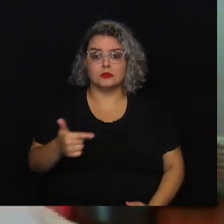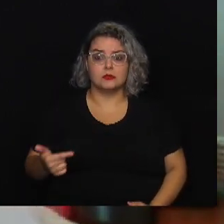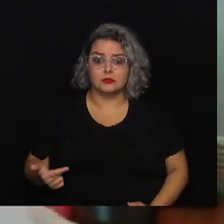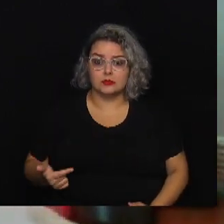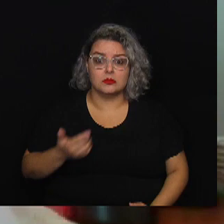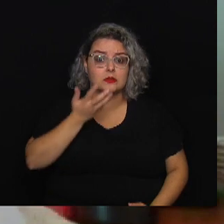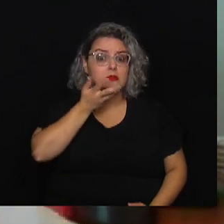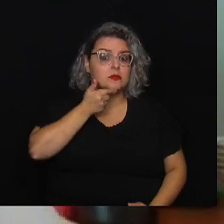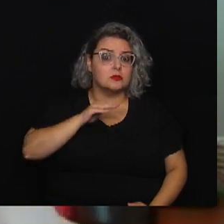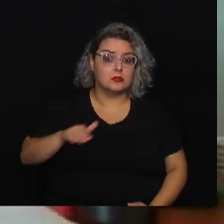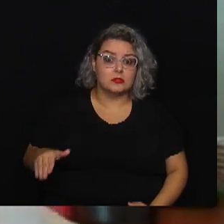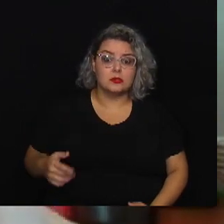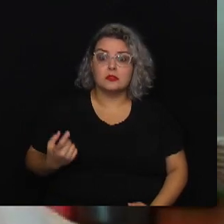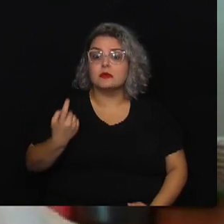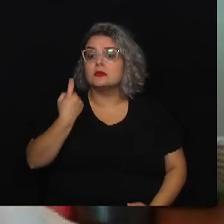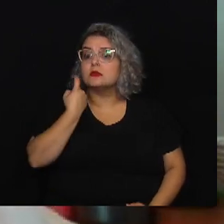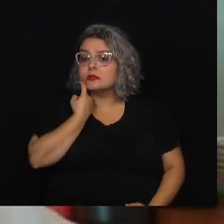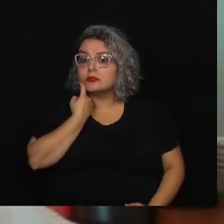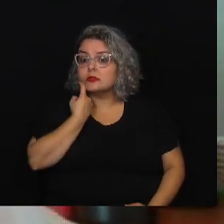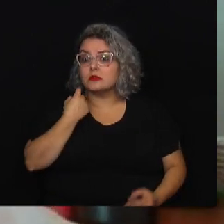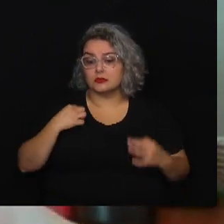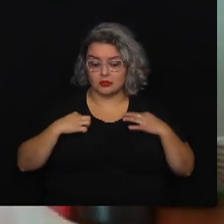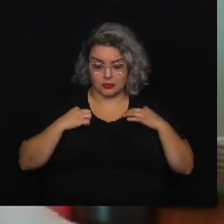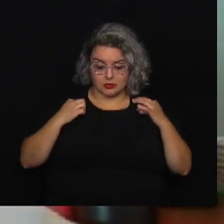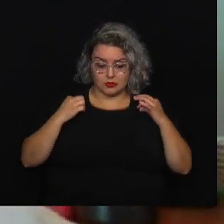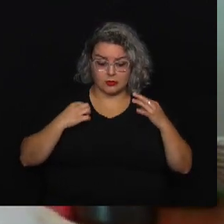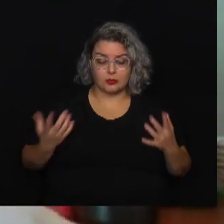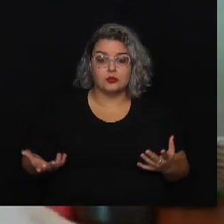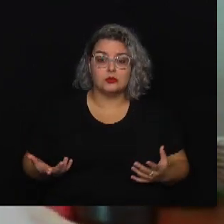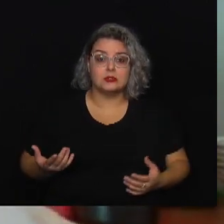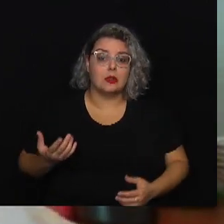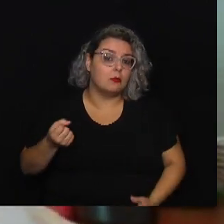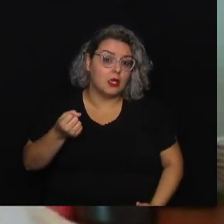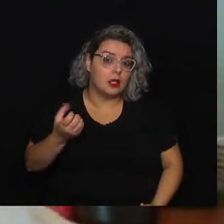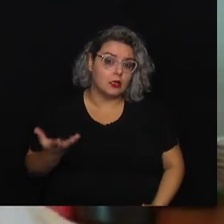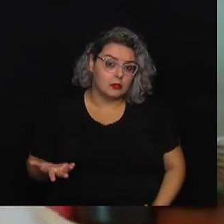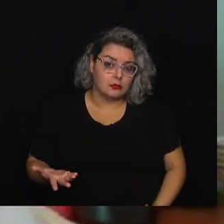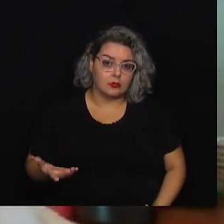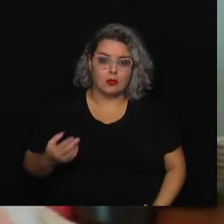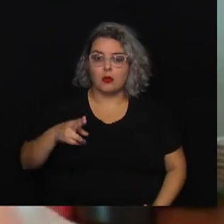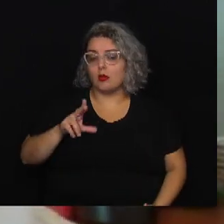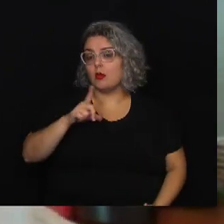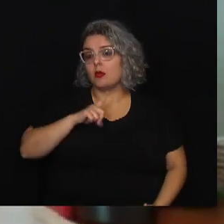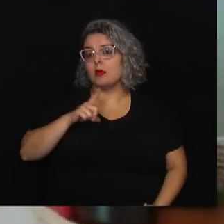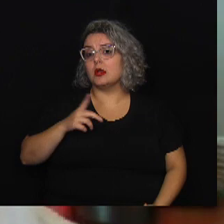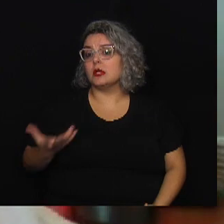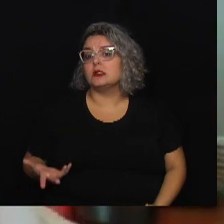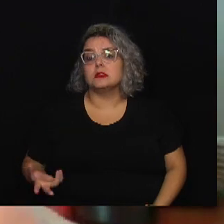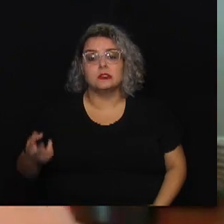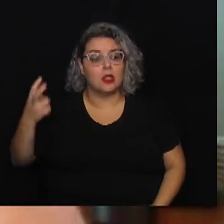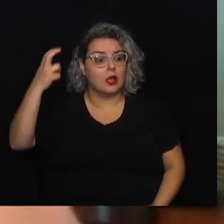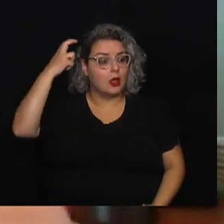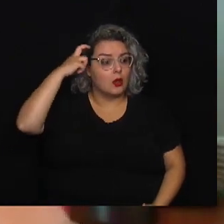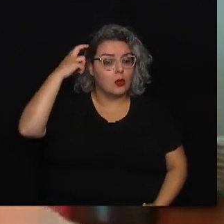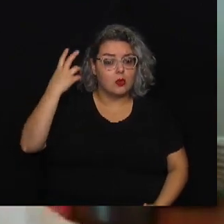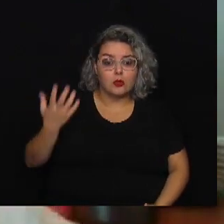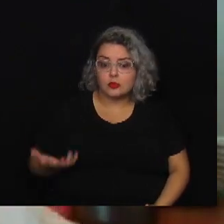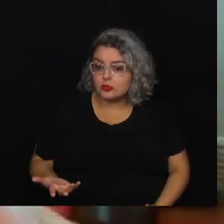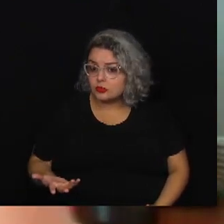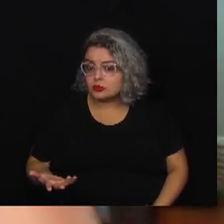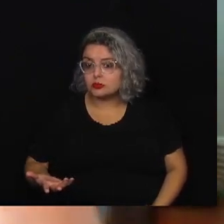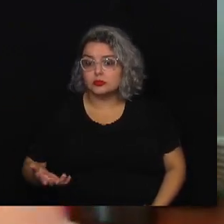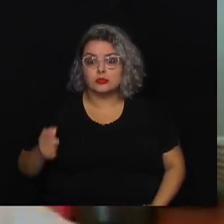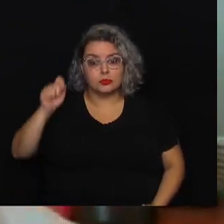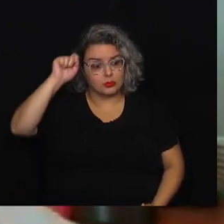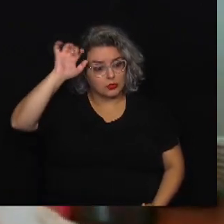crianças que na sexta-feira usam roupa branca, né? Ou que tem ali a sua cultura africana